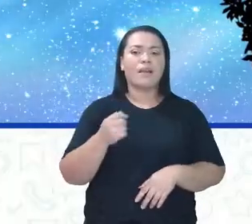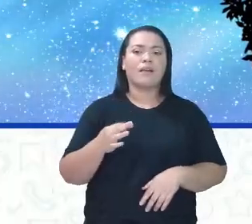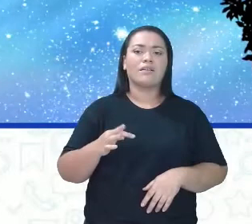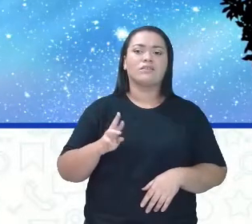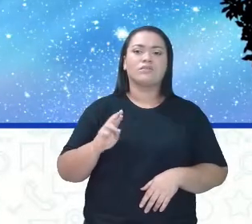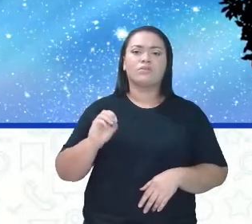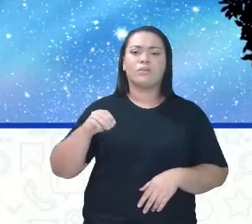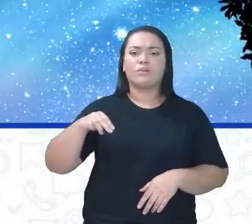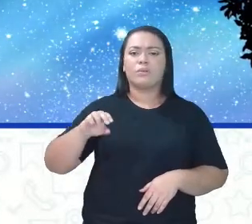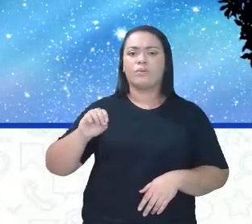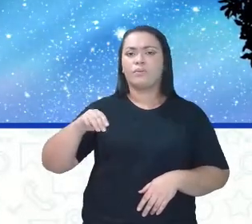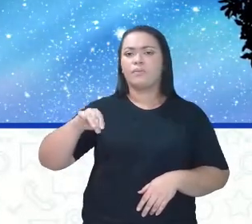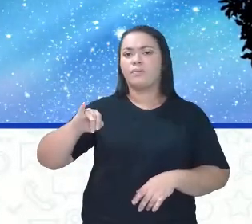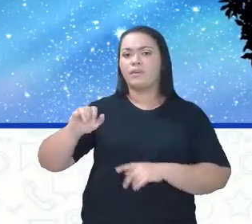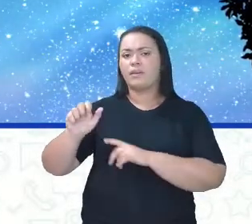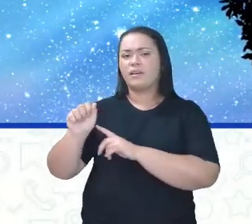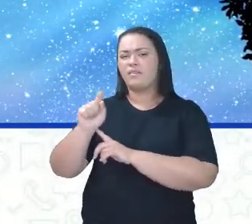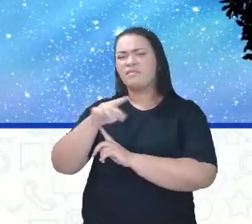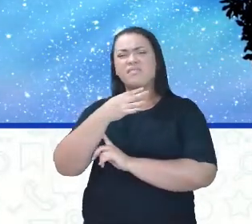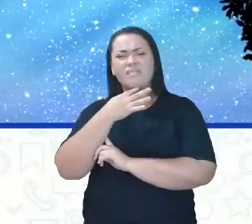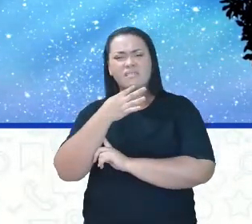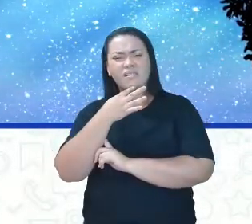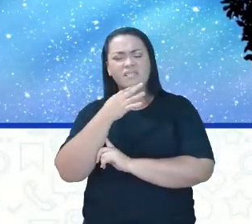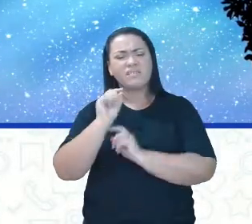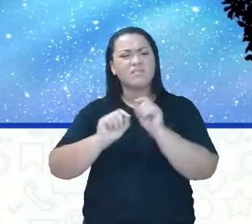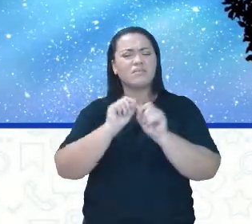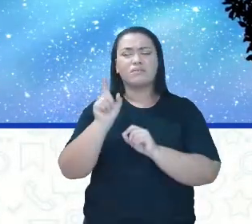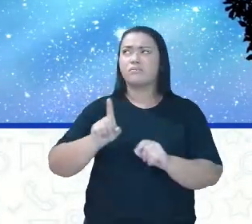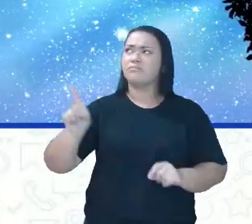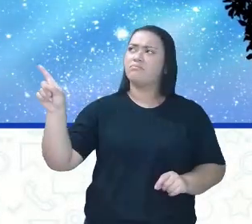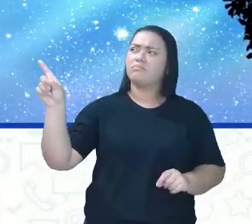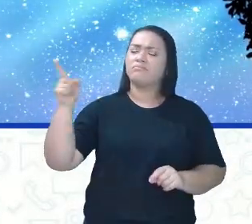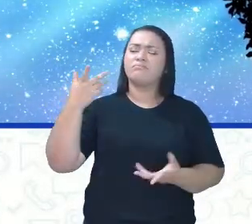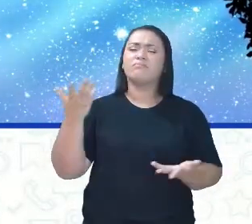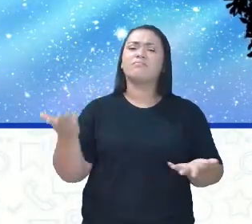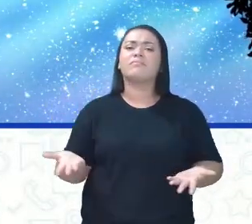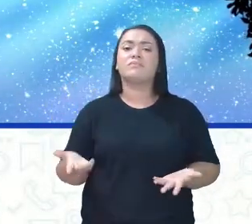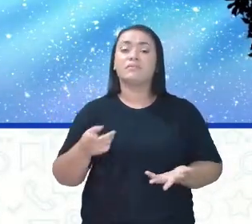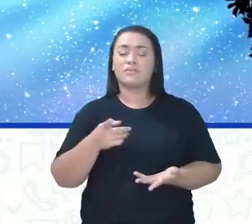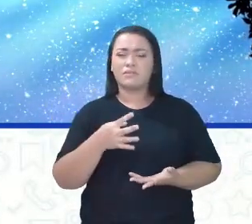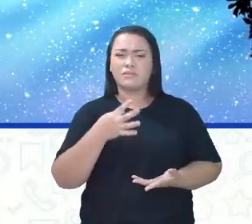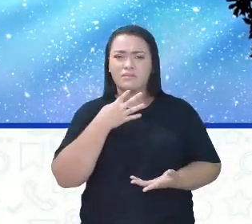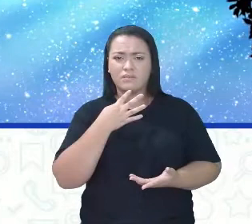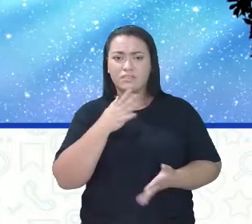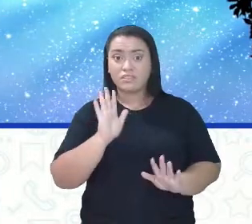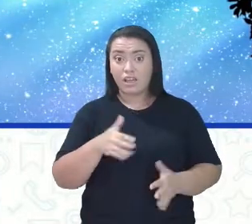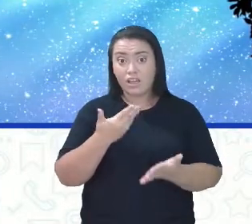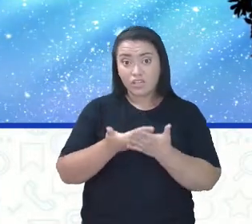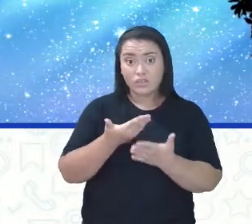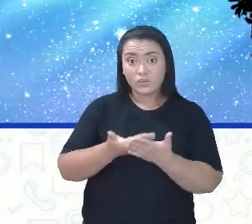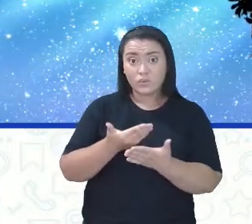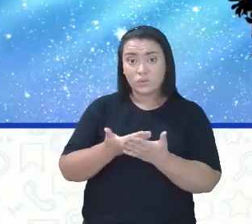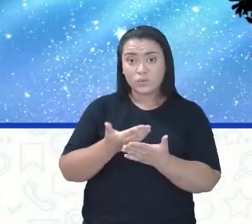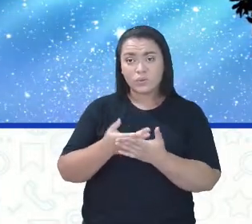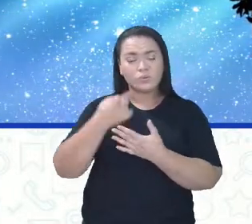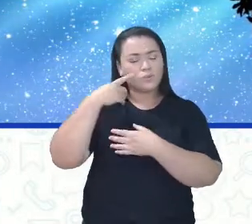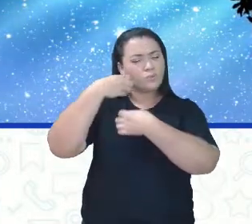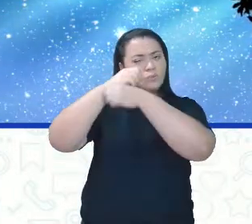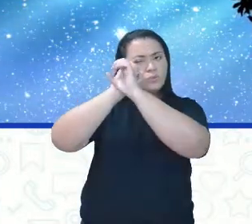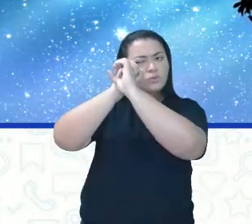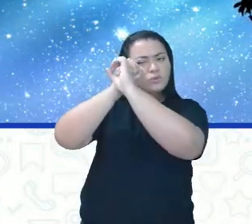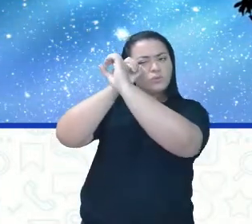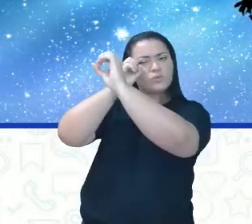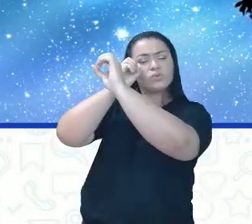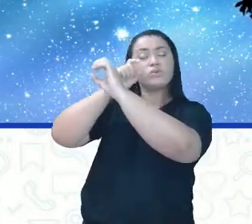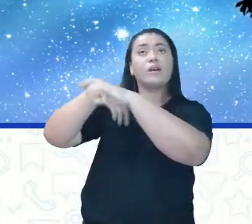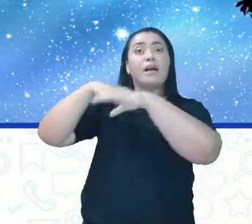pessoal, o que é astronomia? Já estudaram sobre astronomia? Vejam que eu coloquei aí, né, uma